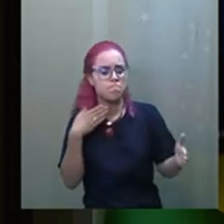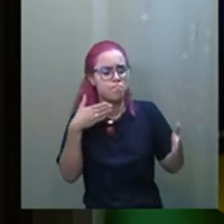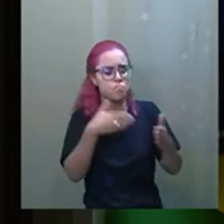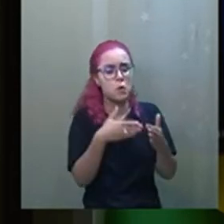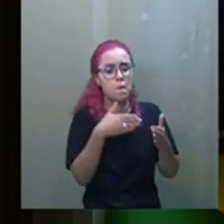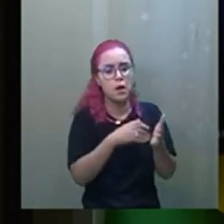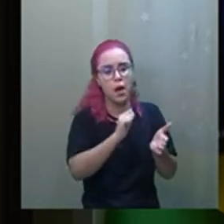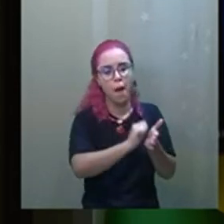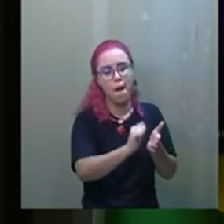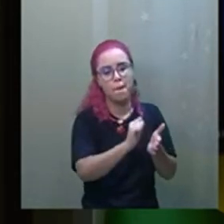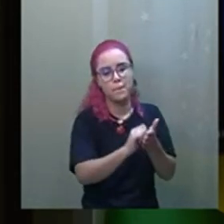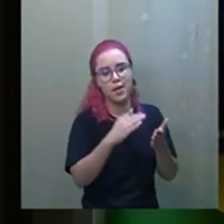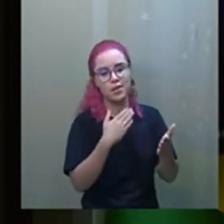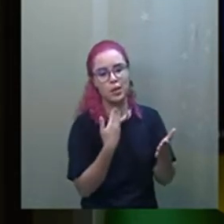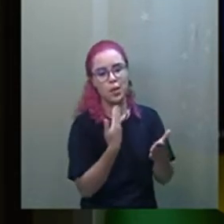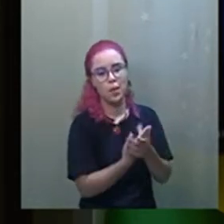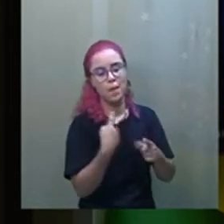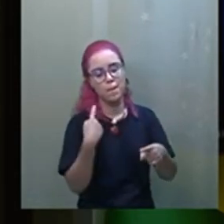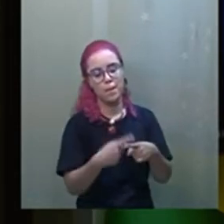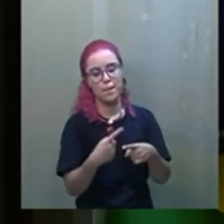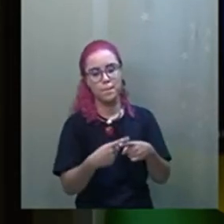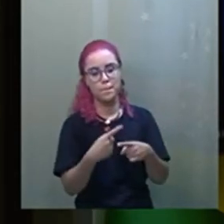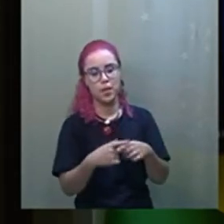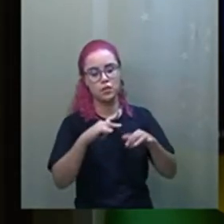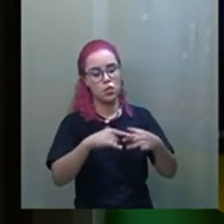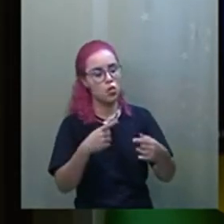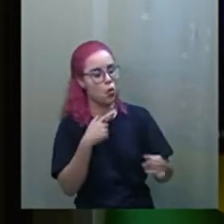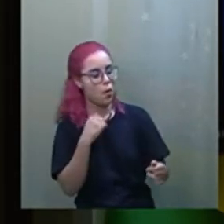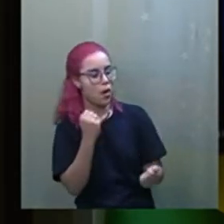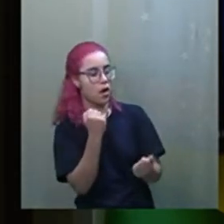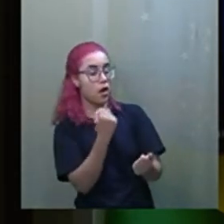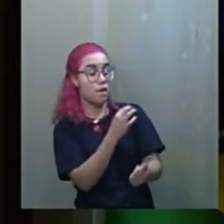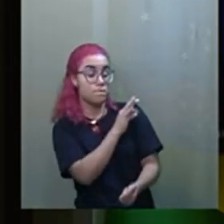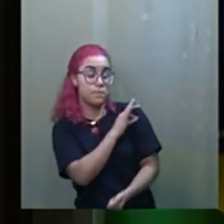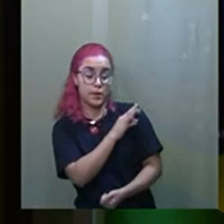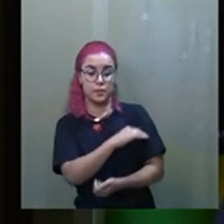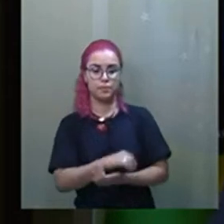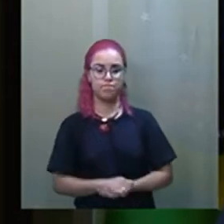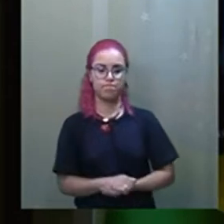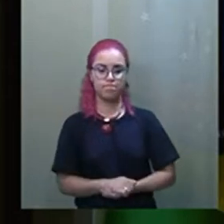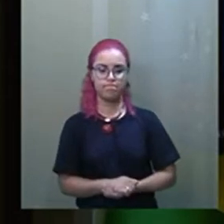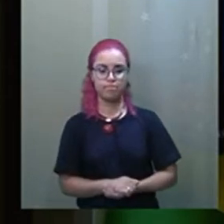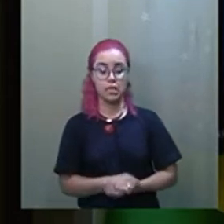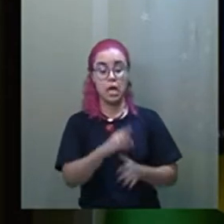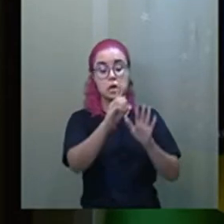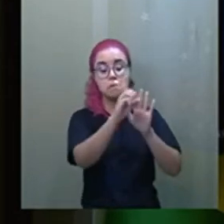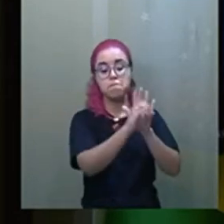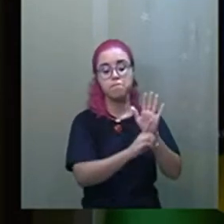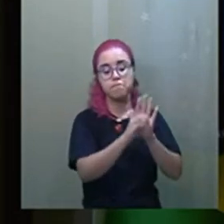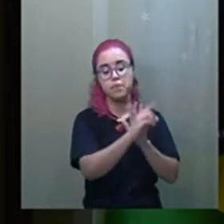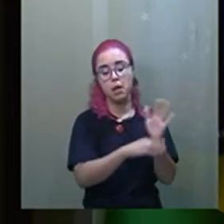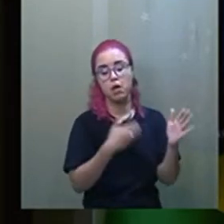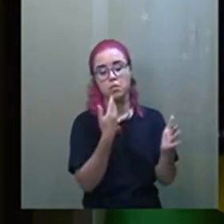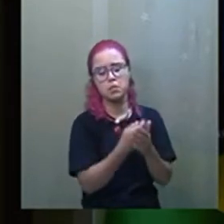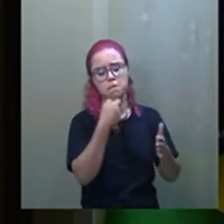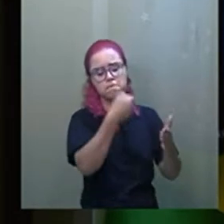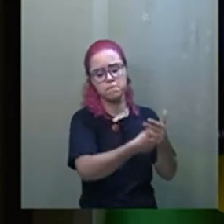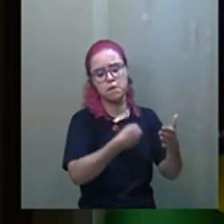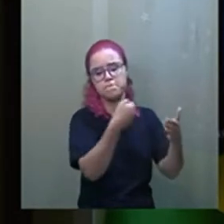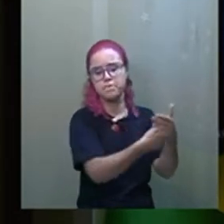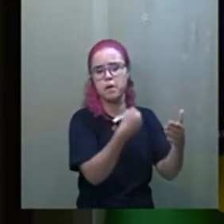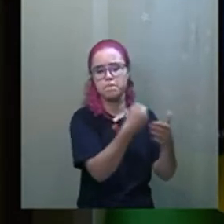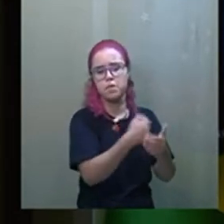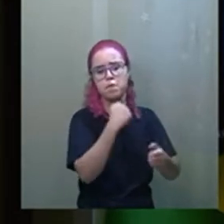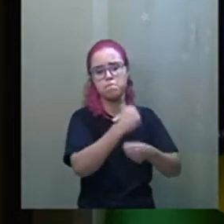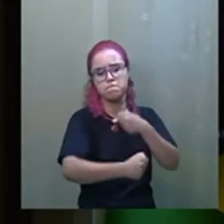escola por causa de um passaporte. É o direito à educação que a gente tanto defende aqui ao longo do ano. Acima de